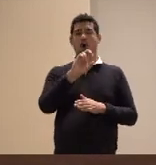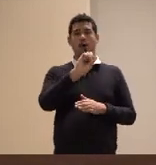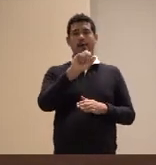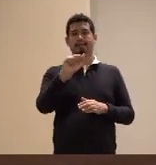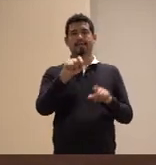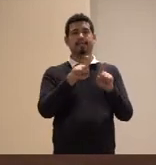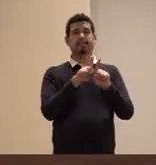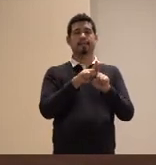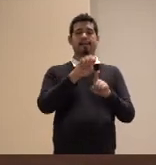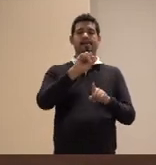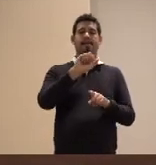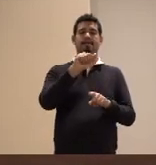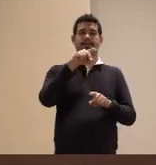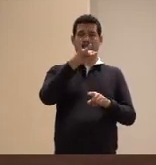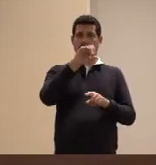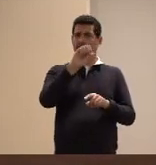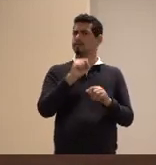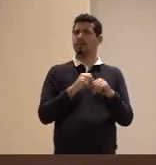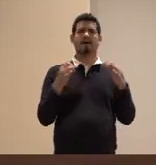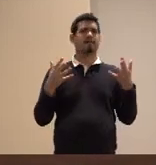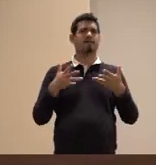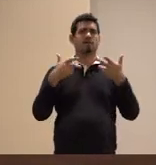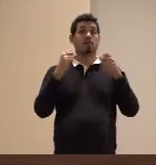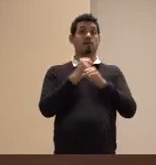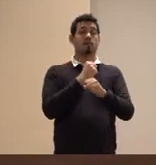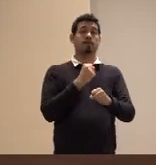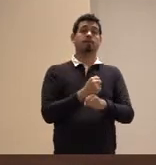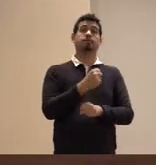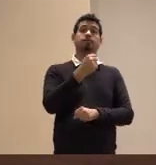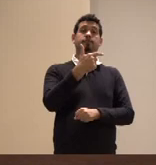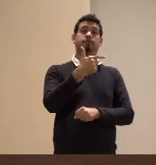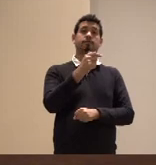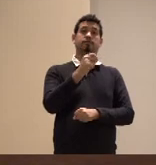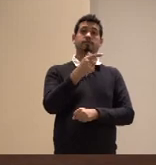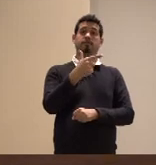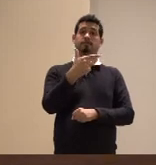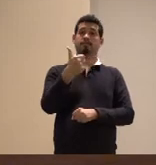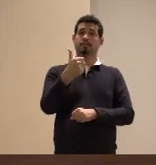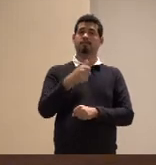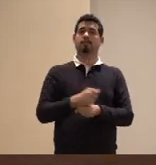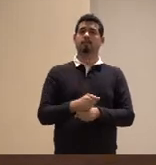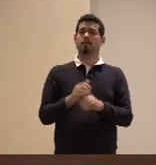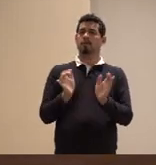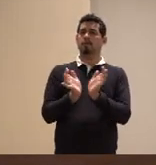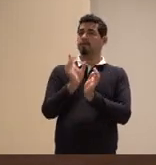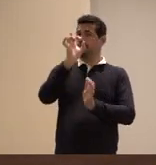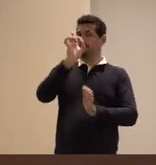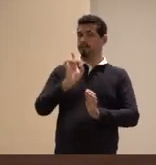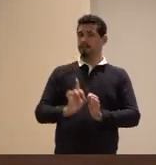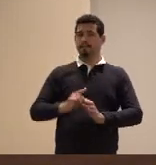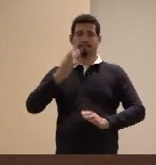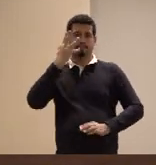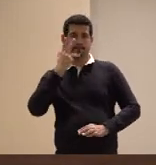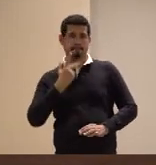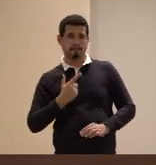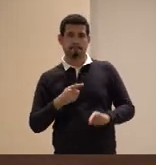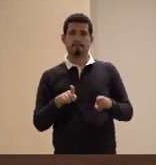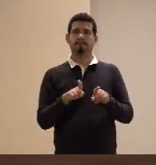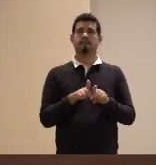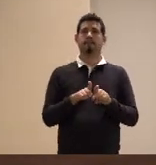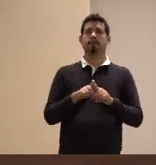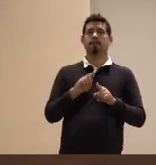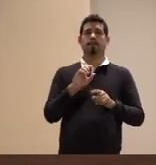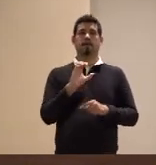maravilhosas. E, recentemente, no ano de 2021, o Comitê de Direitos da Criança das Nações